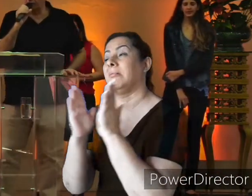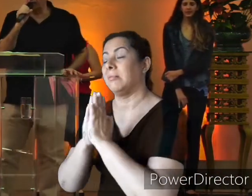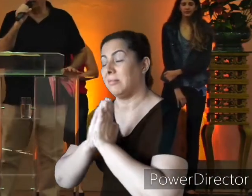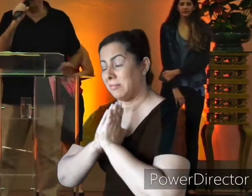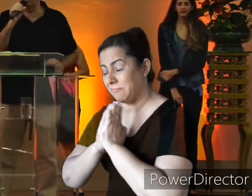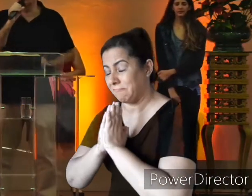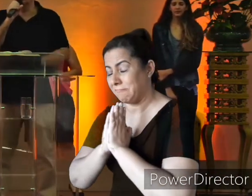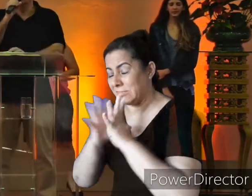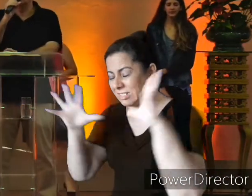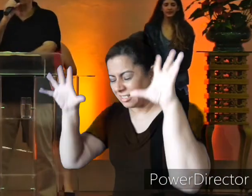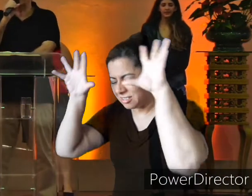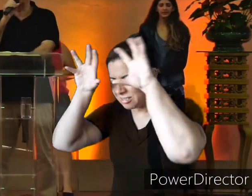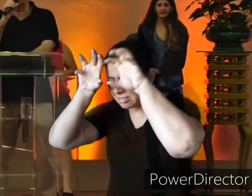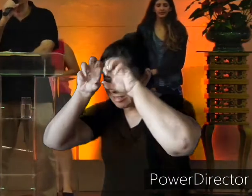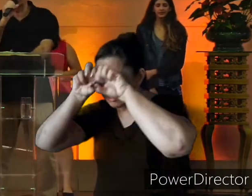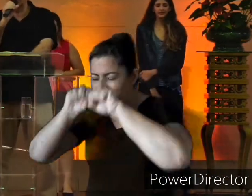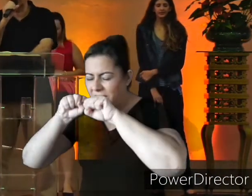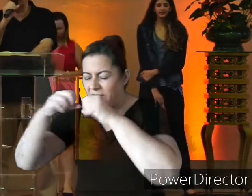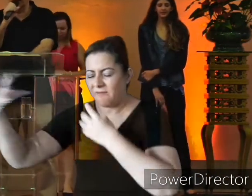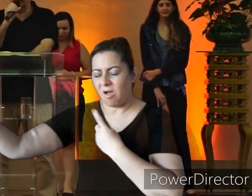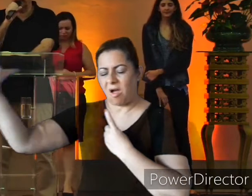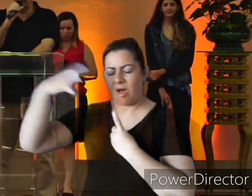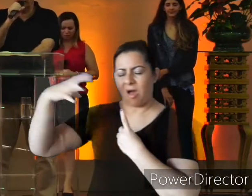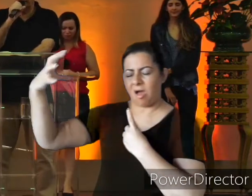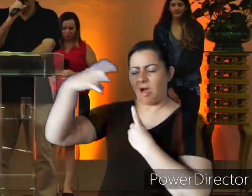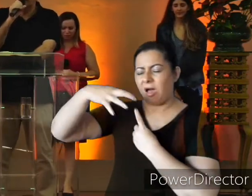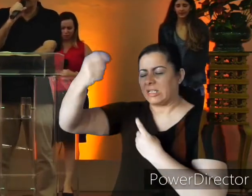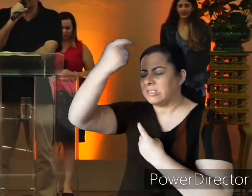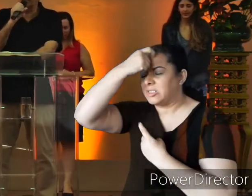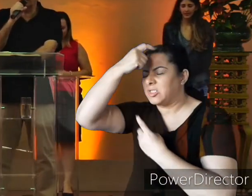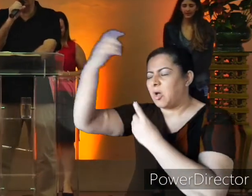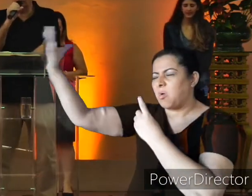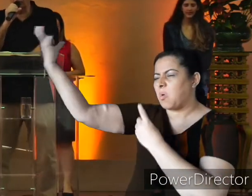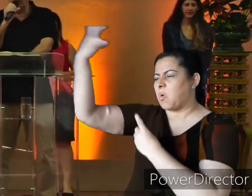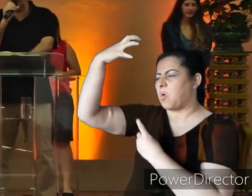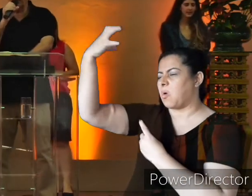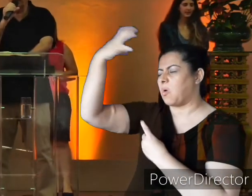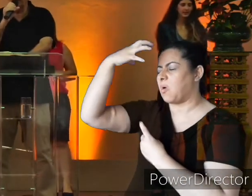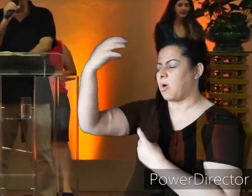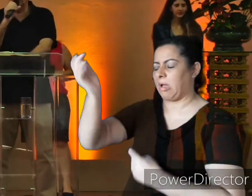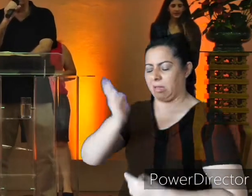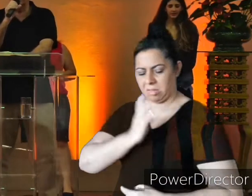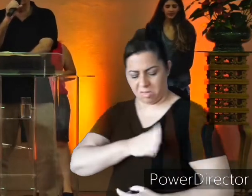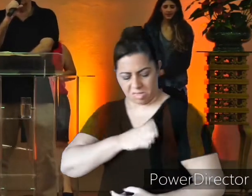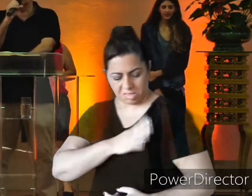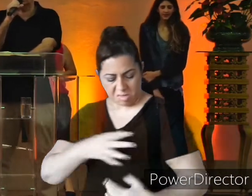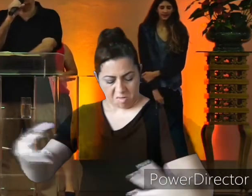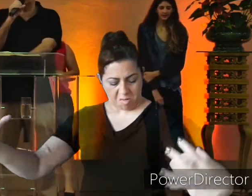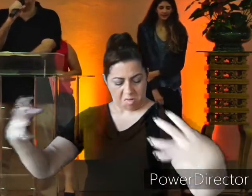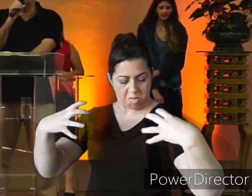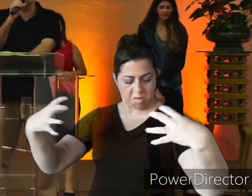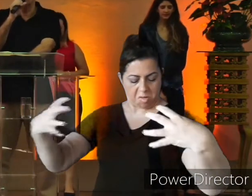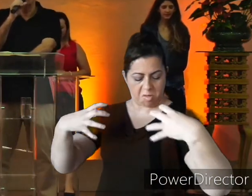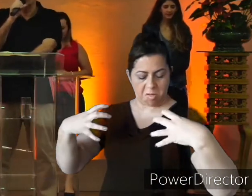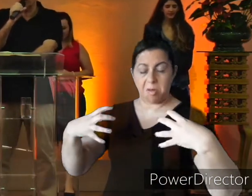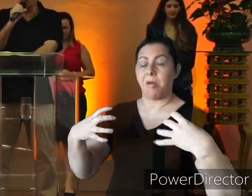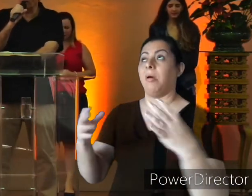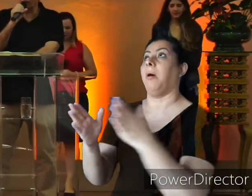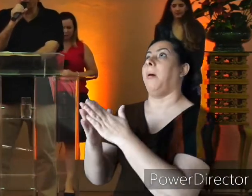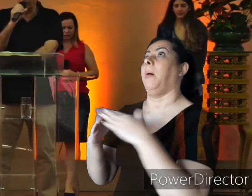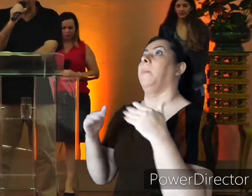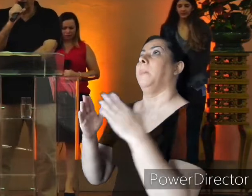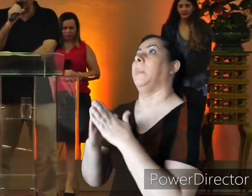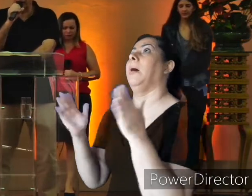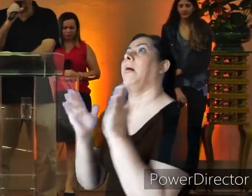tua bênção, Pai amado. Vai quebrando as fortalezas, vai quebrando, Senhor, vai quebrando a dureza do coração, e